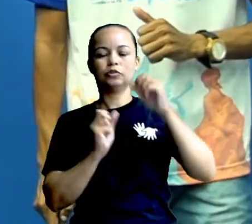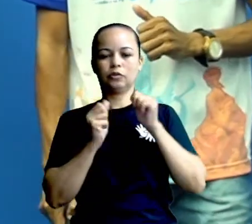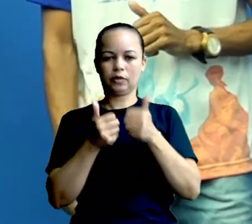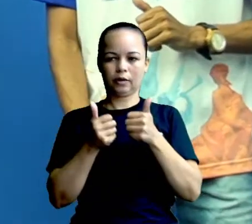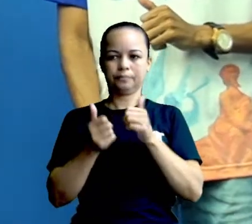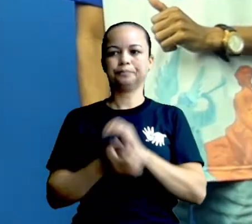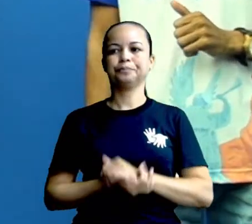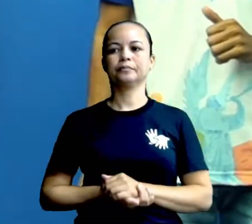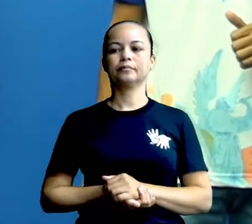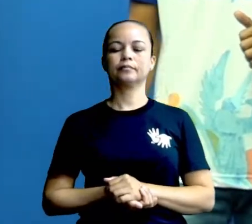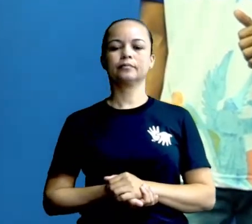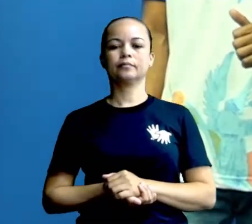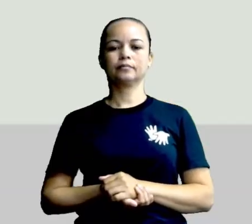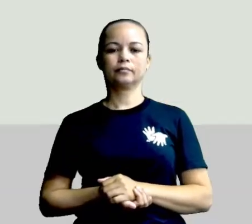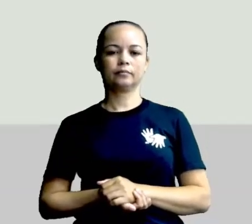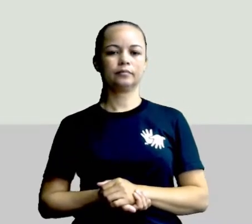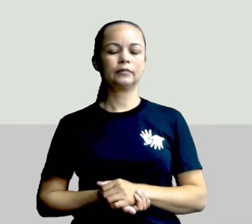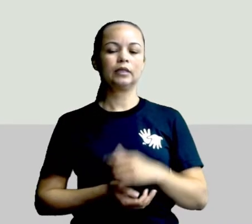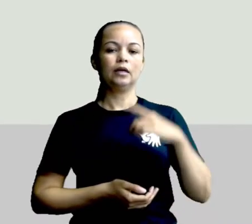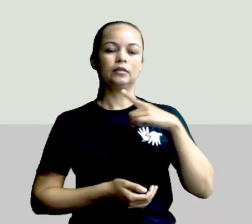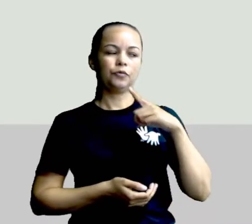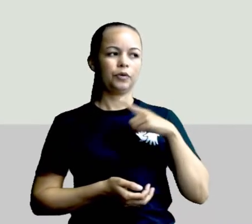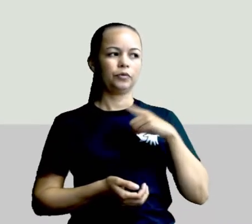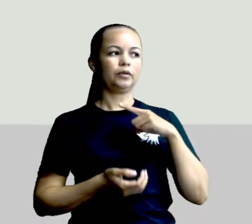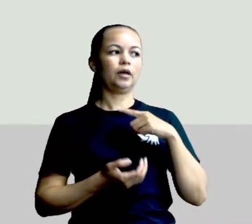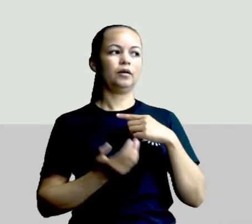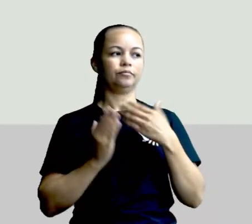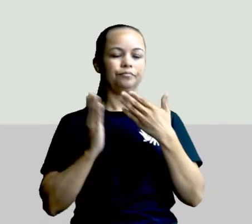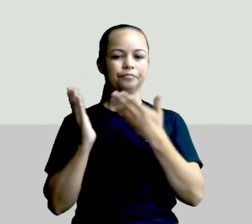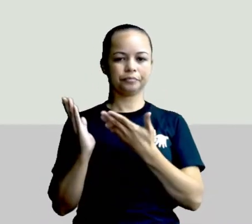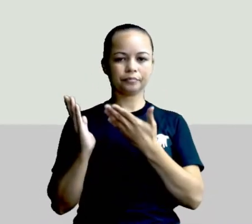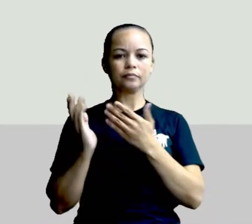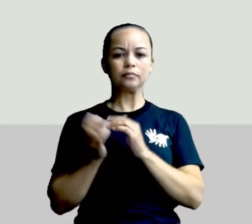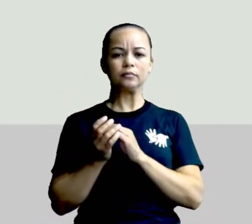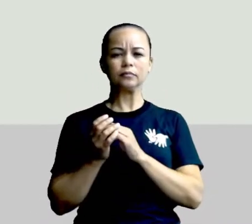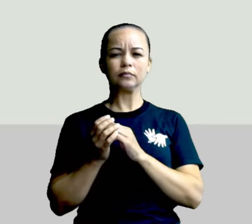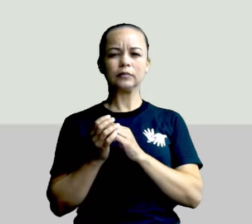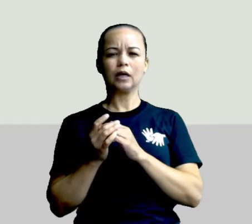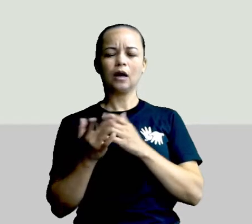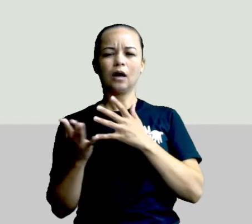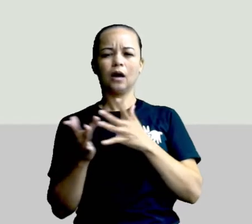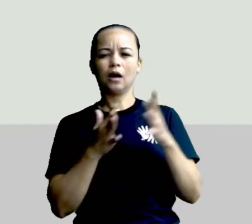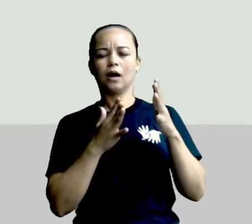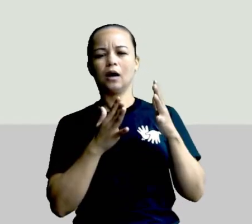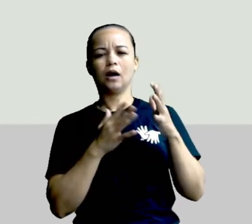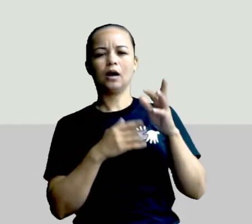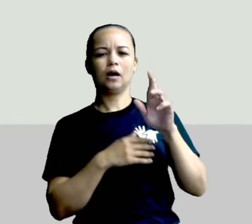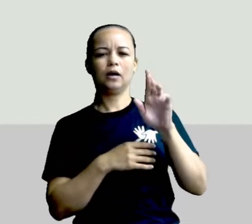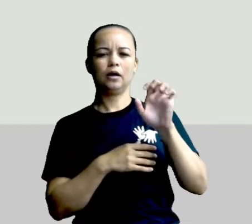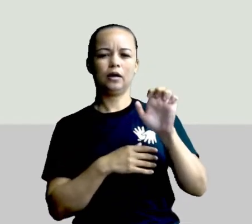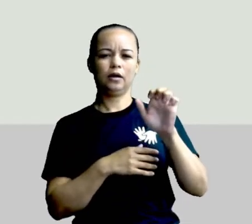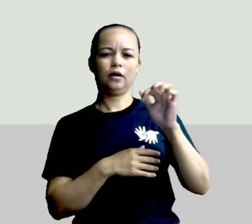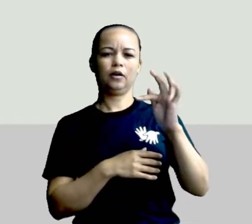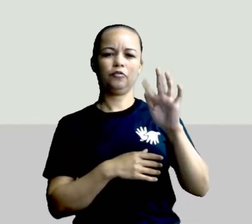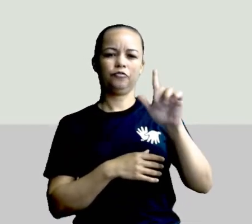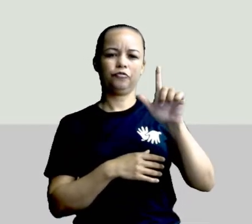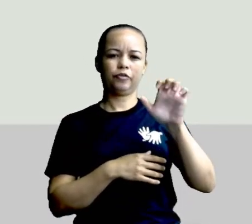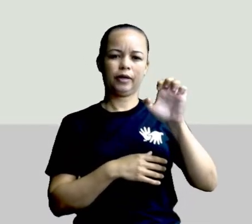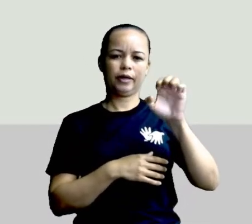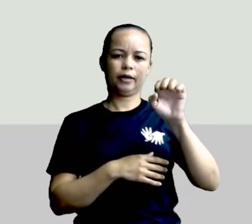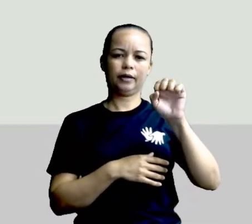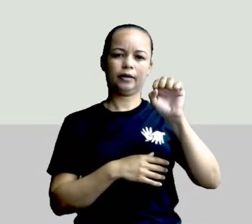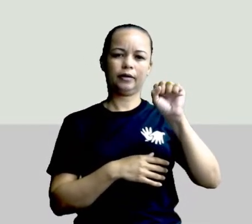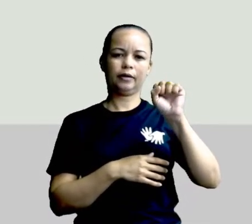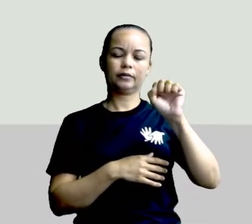Tranquilo? Seguir. Eu tenho aqui a reflexão da luz,